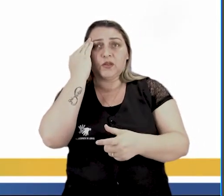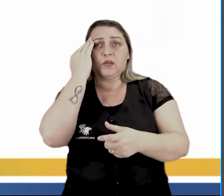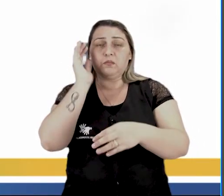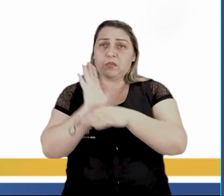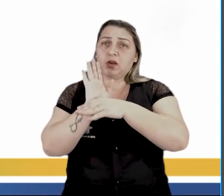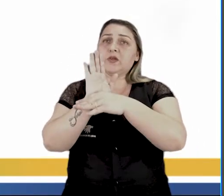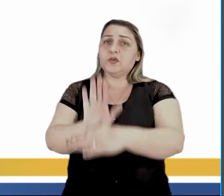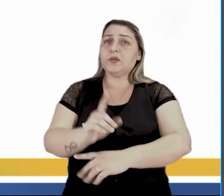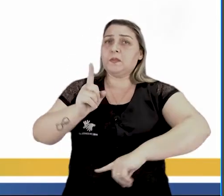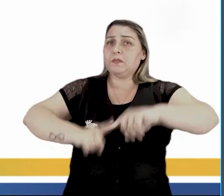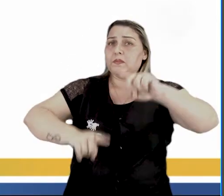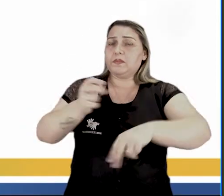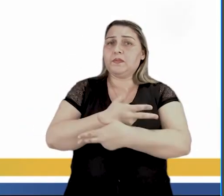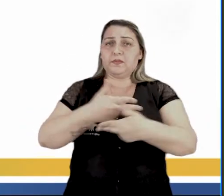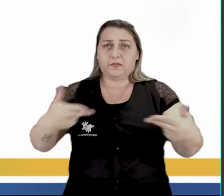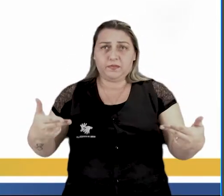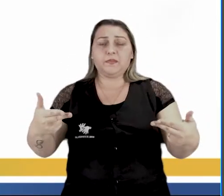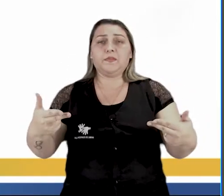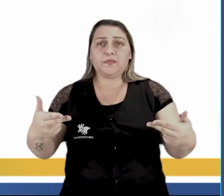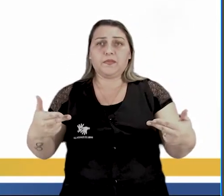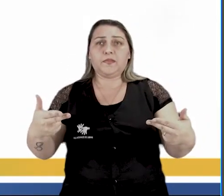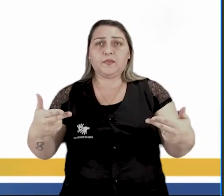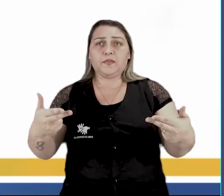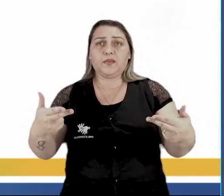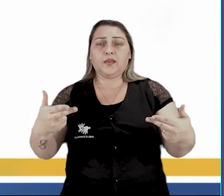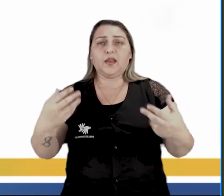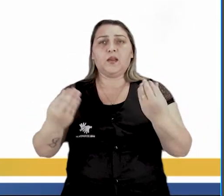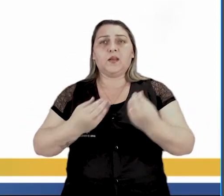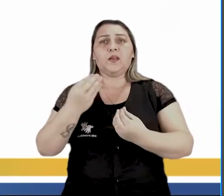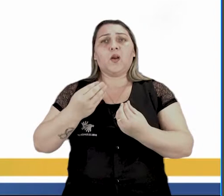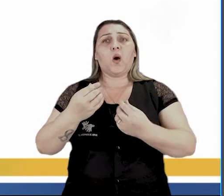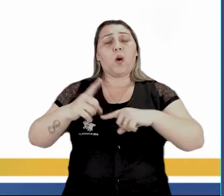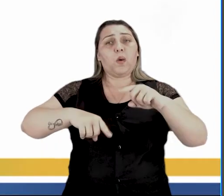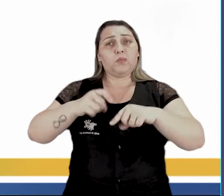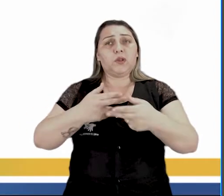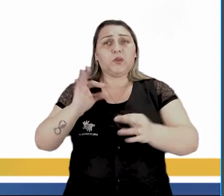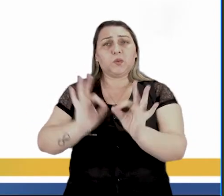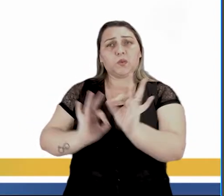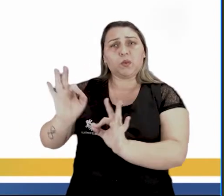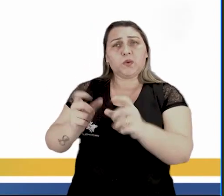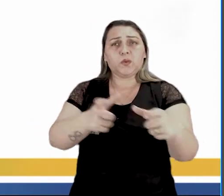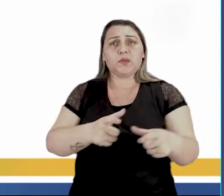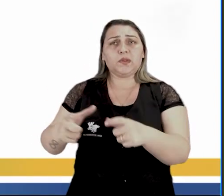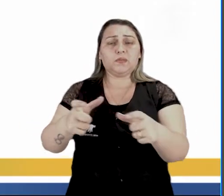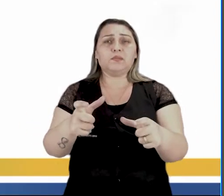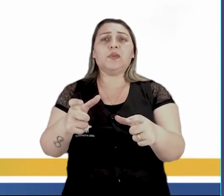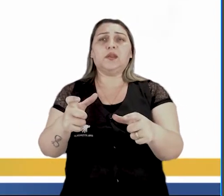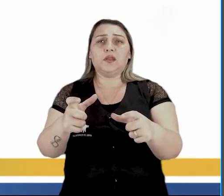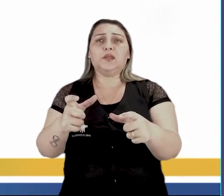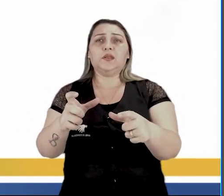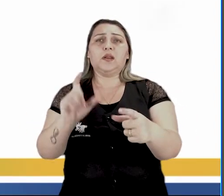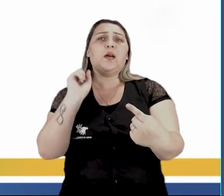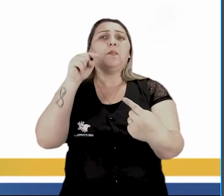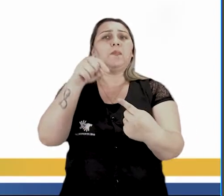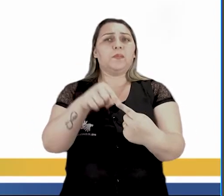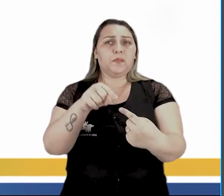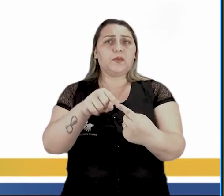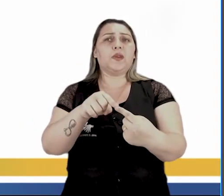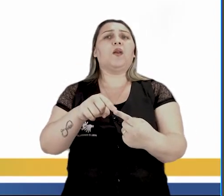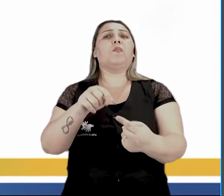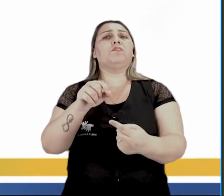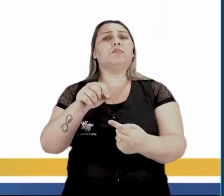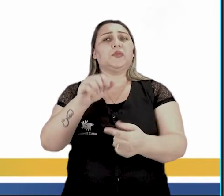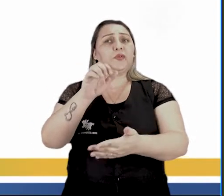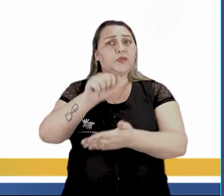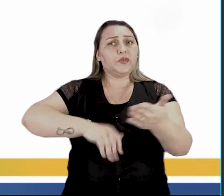suporte para os equipamentos, e os equipamentos são compreendidos como objetos que organizam o espaço em função de determinada